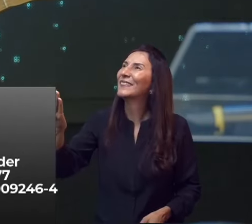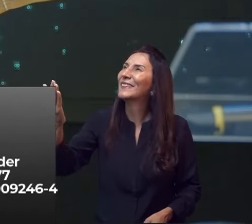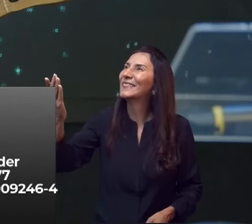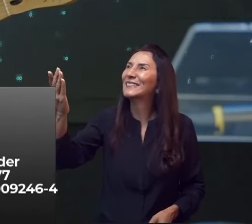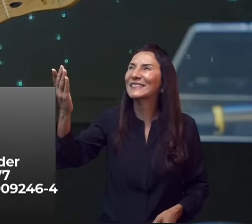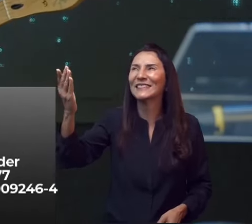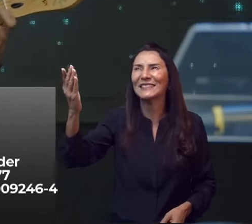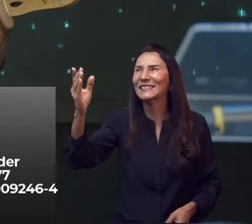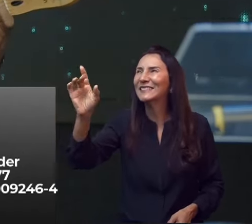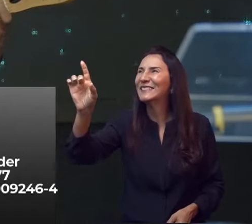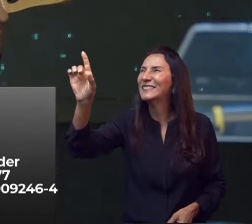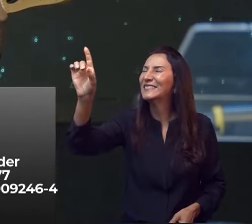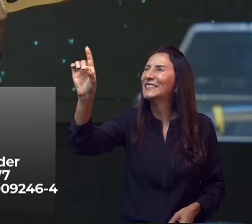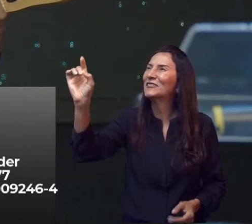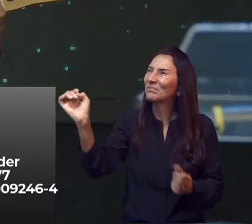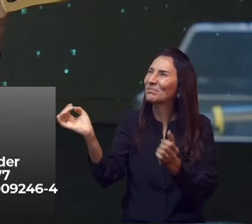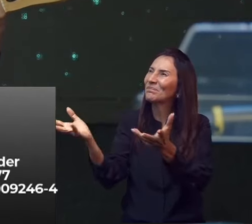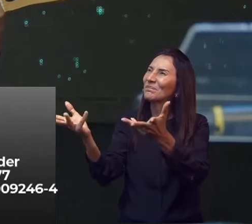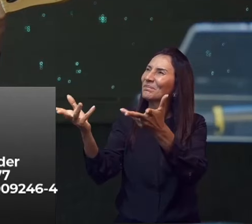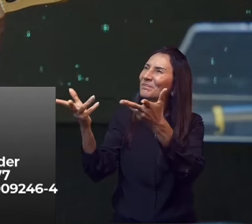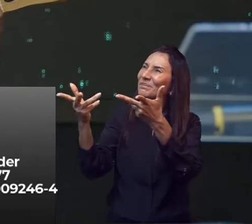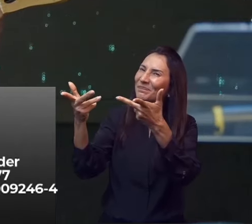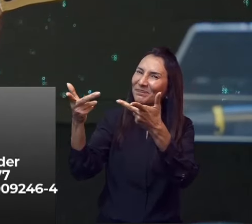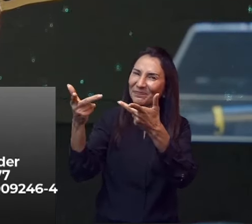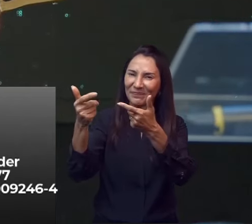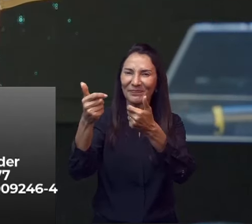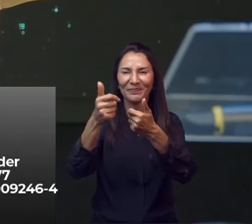duas Tremendo